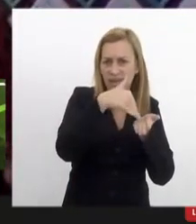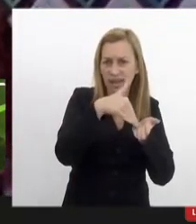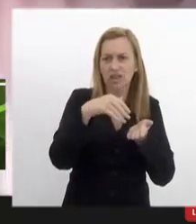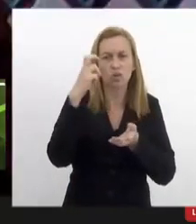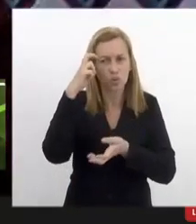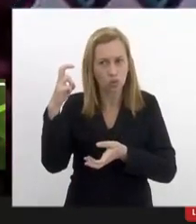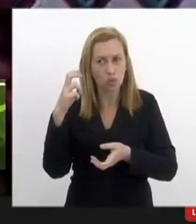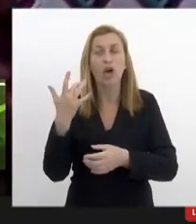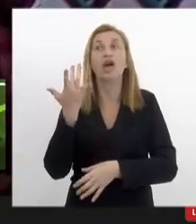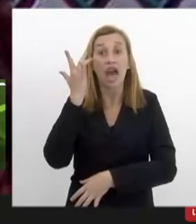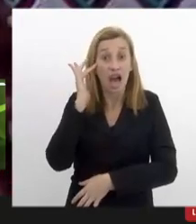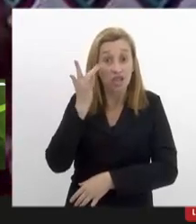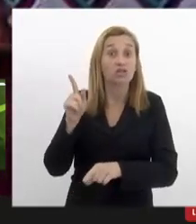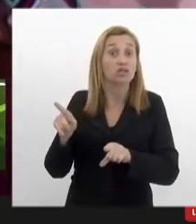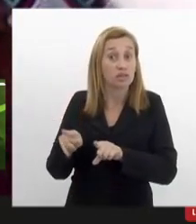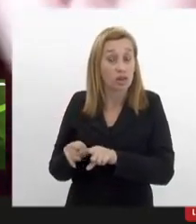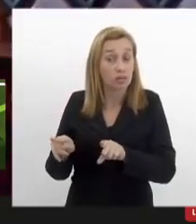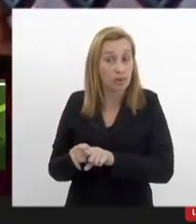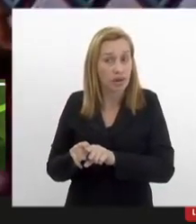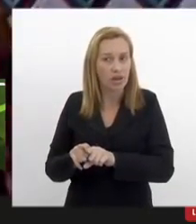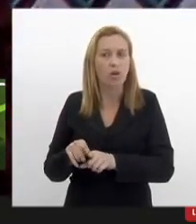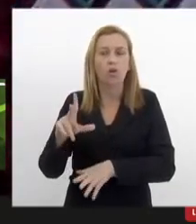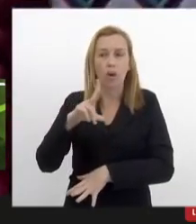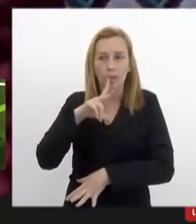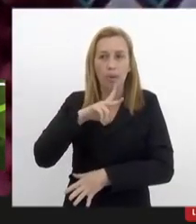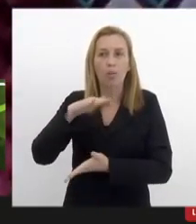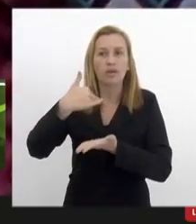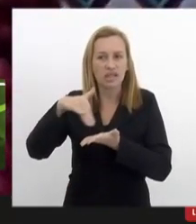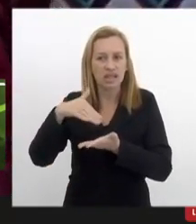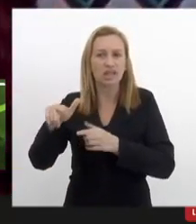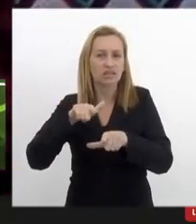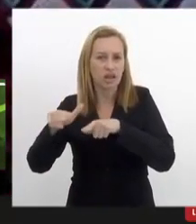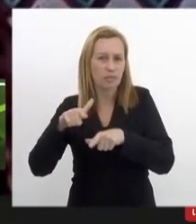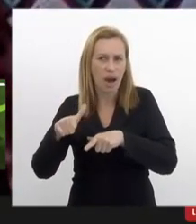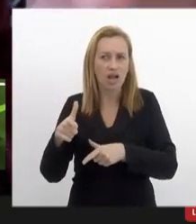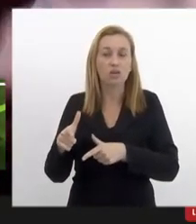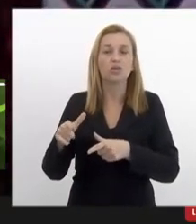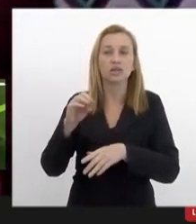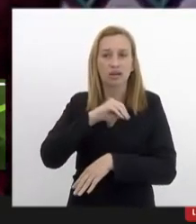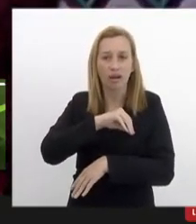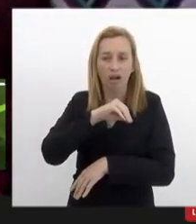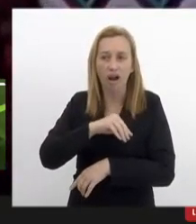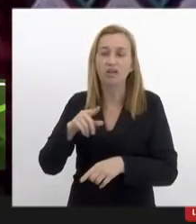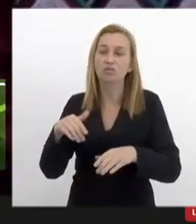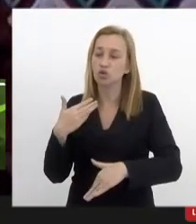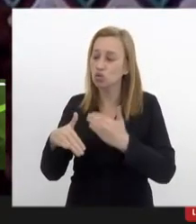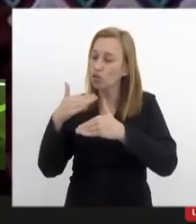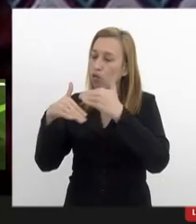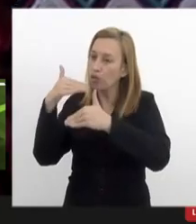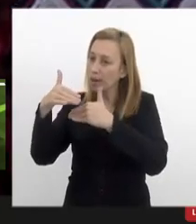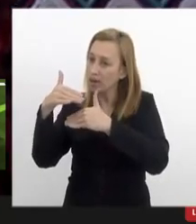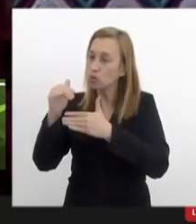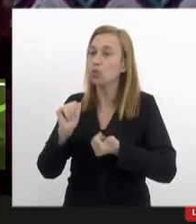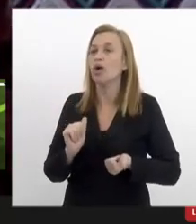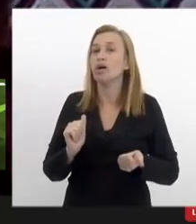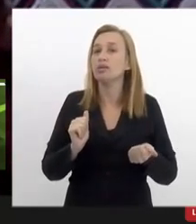e acho até, né, com a própria Secretaria de Trabalho e Renda, com o desenvolvimento